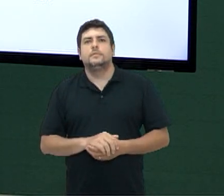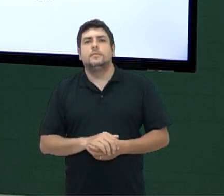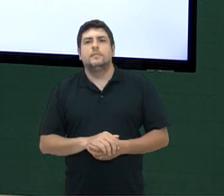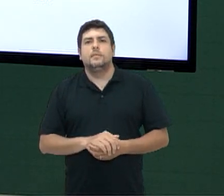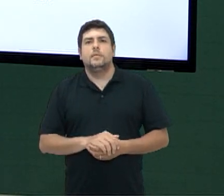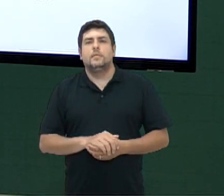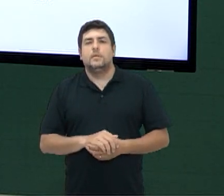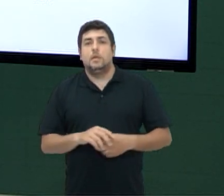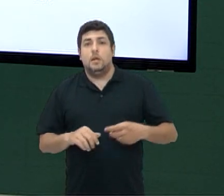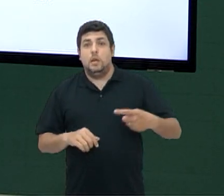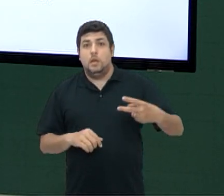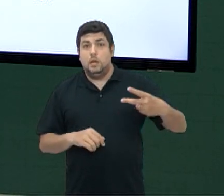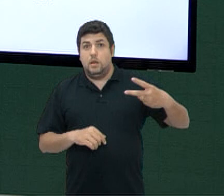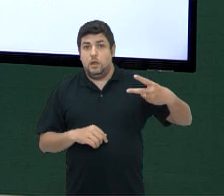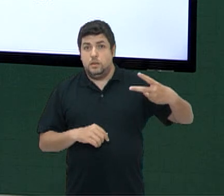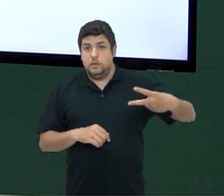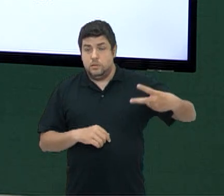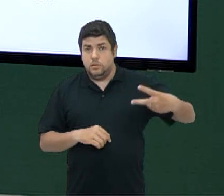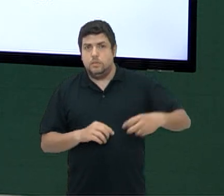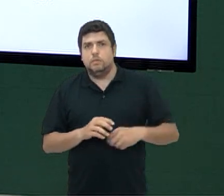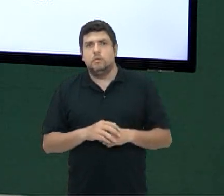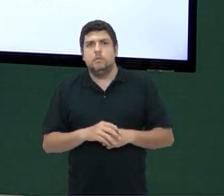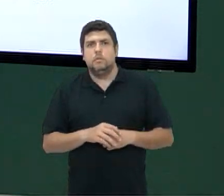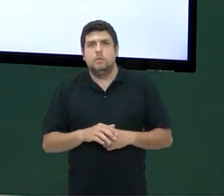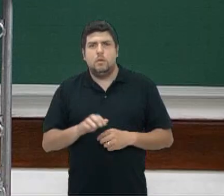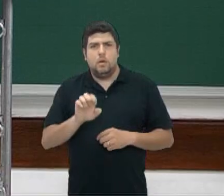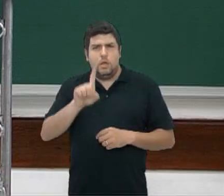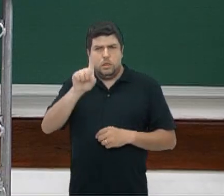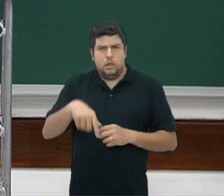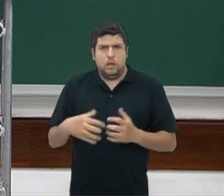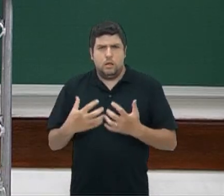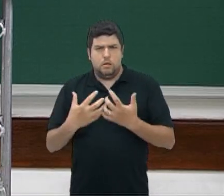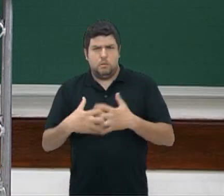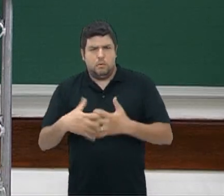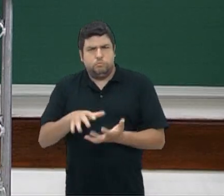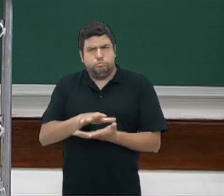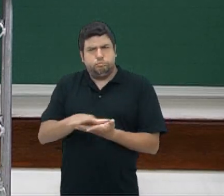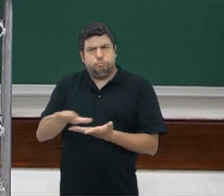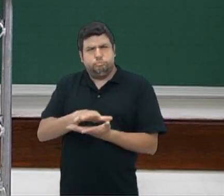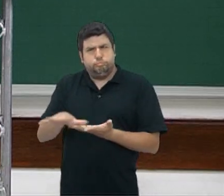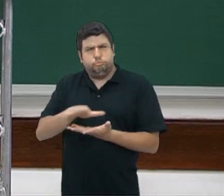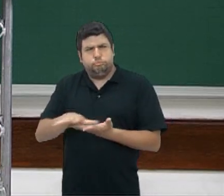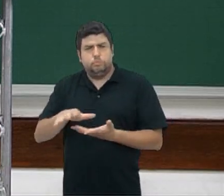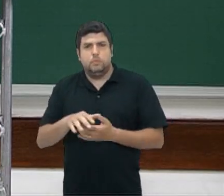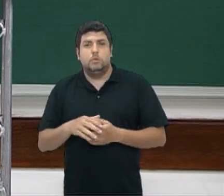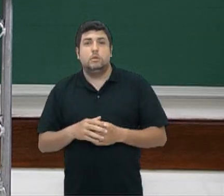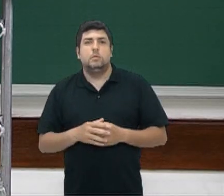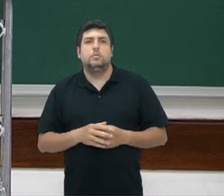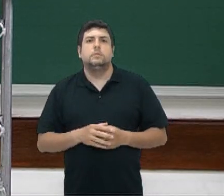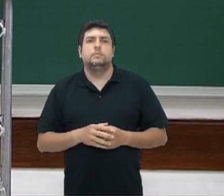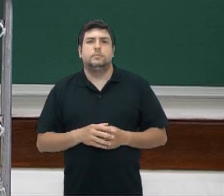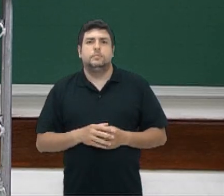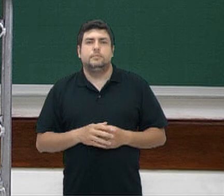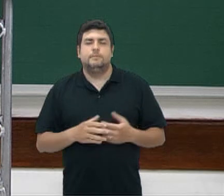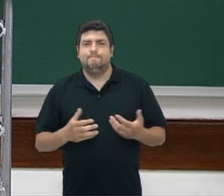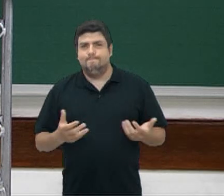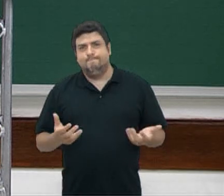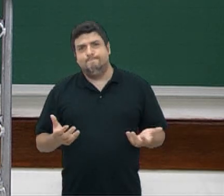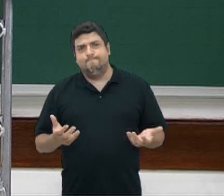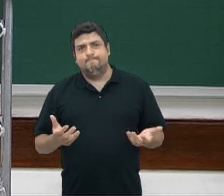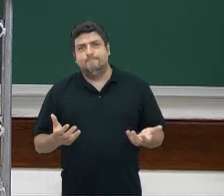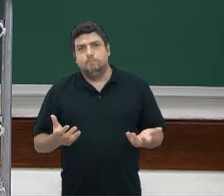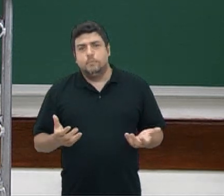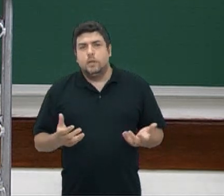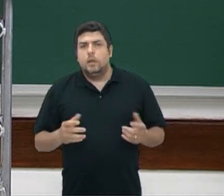alternativa. Desgaste de maquinário. Gente, o que acontece ali? Então, nas equações, você tem